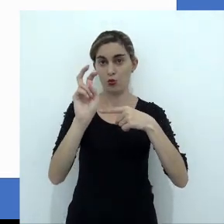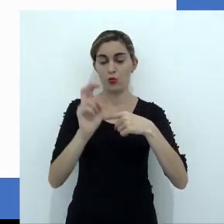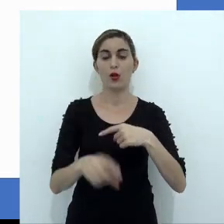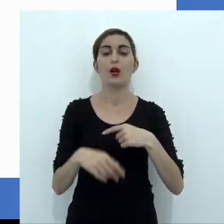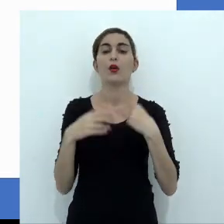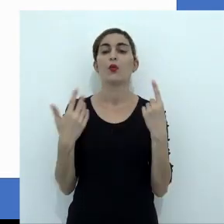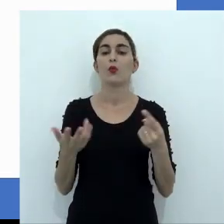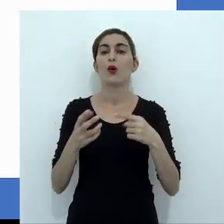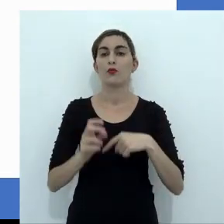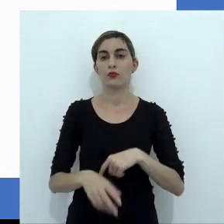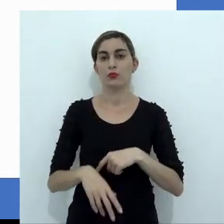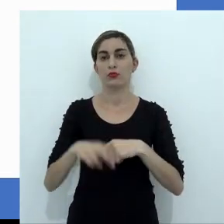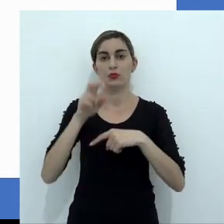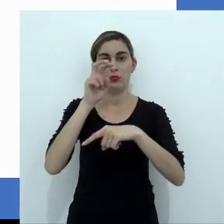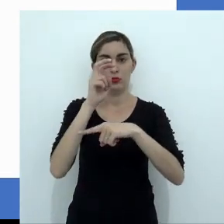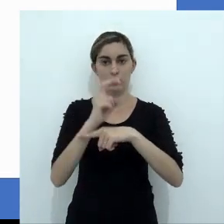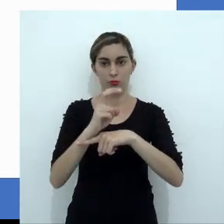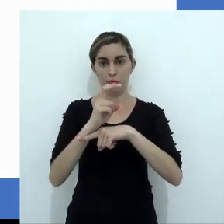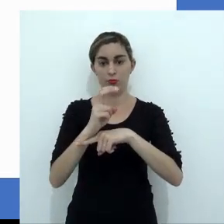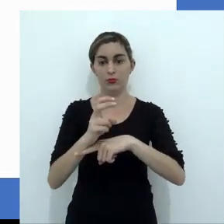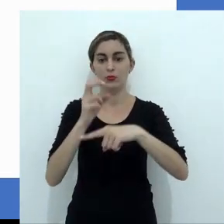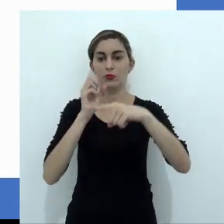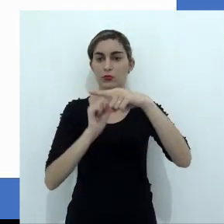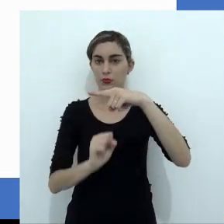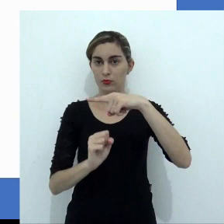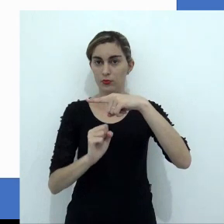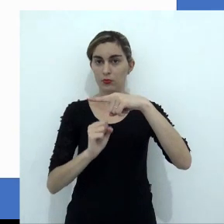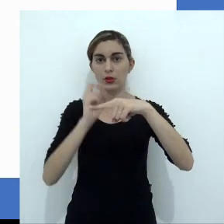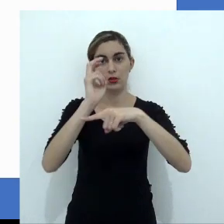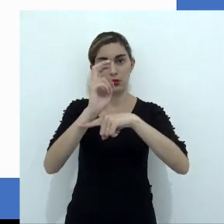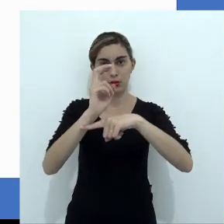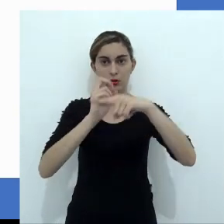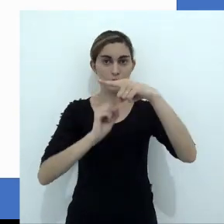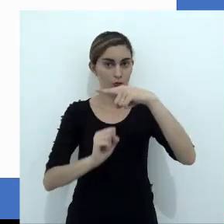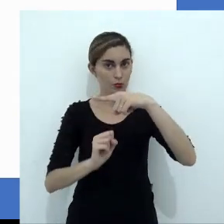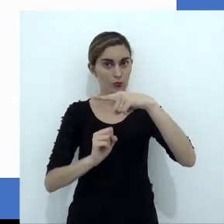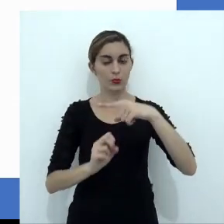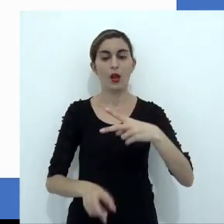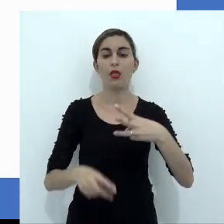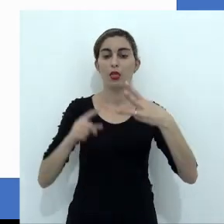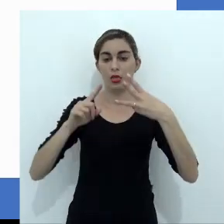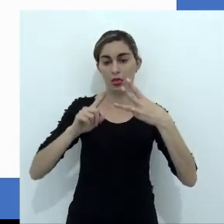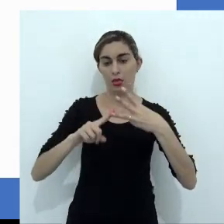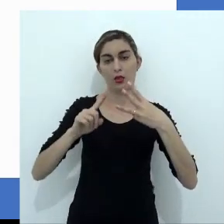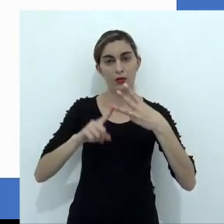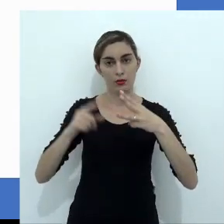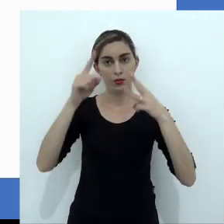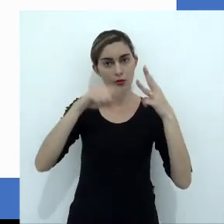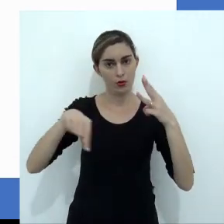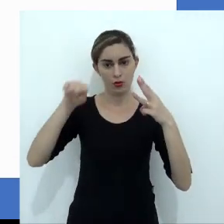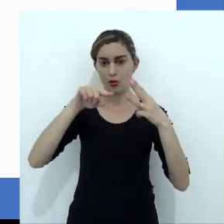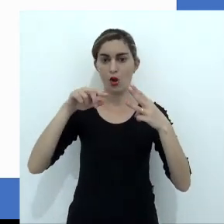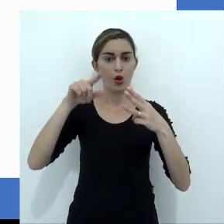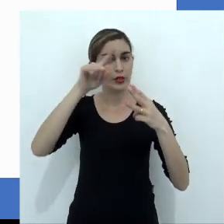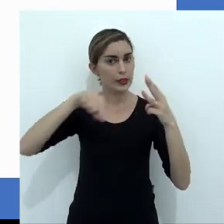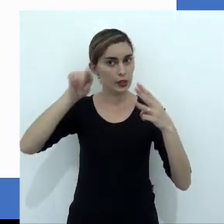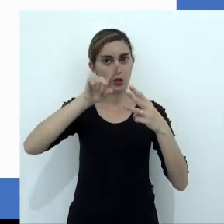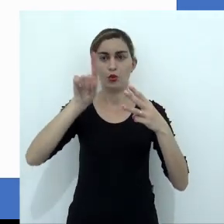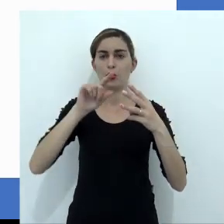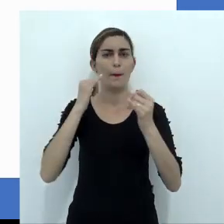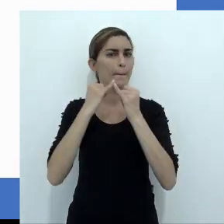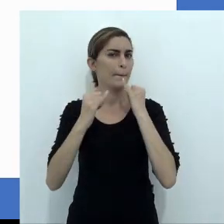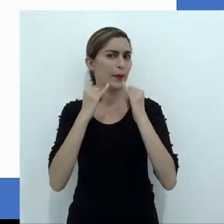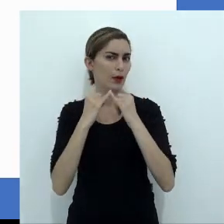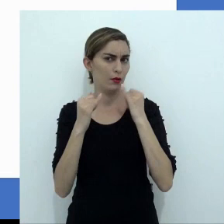delas. Então, qual é a fração que a gente tem aí? A gente tem a fração 5/8. Na terceira figura, apesar dela não ser um